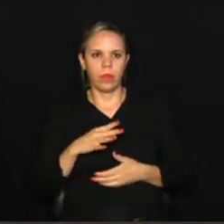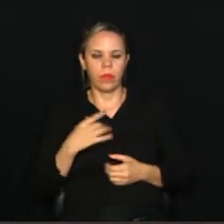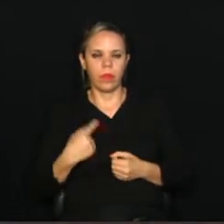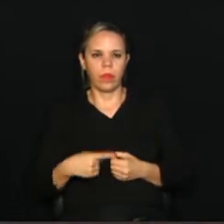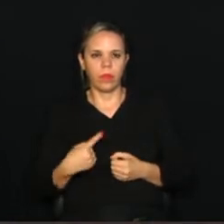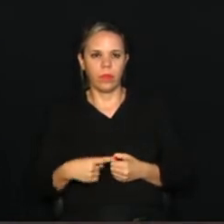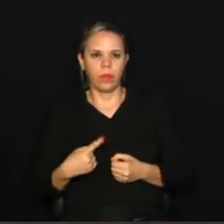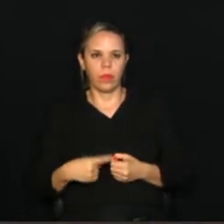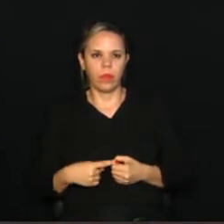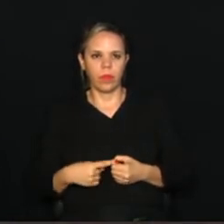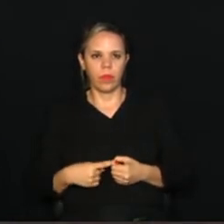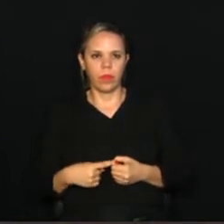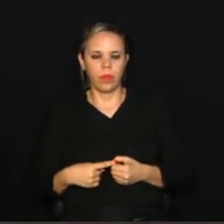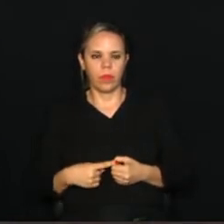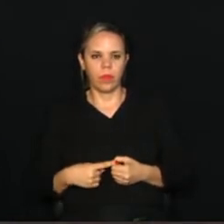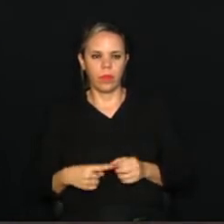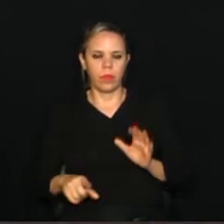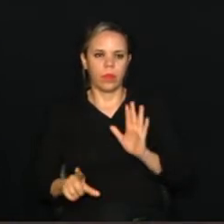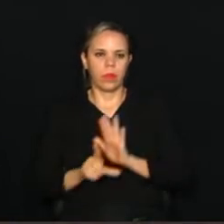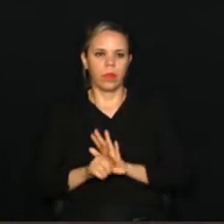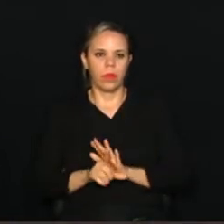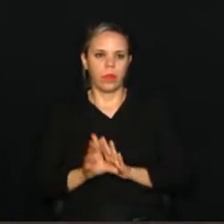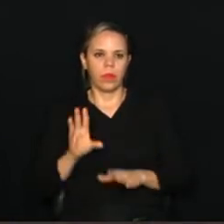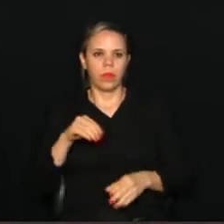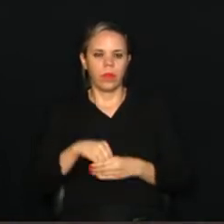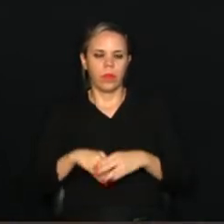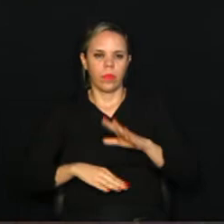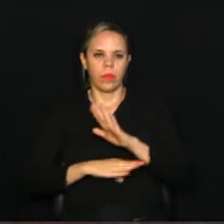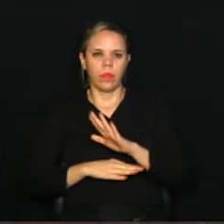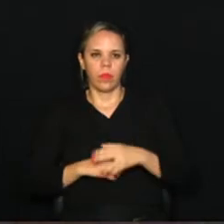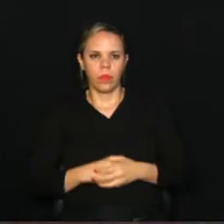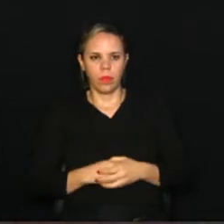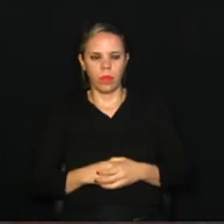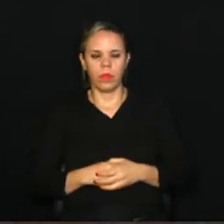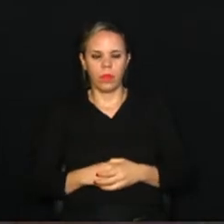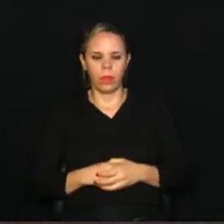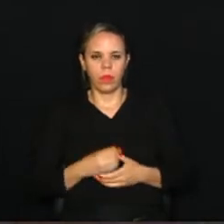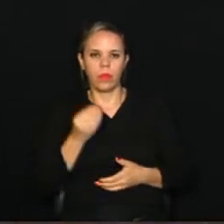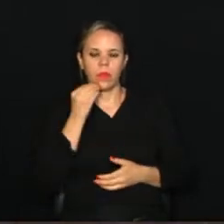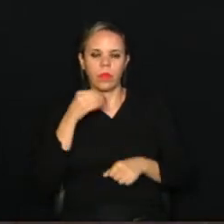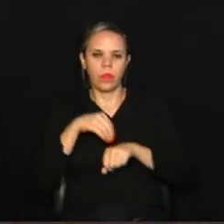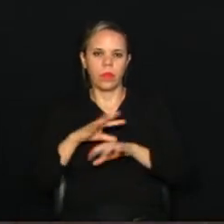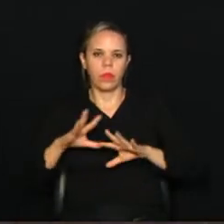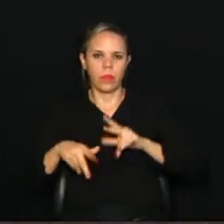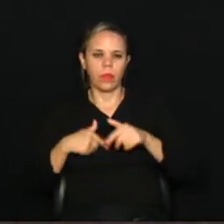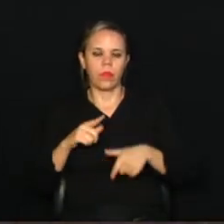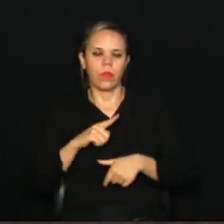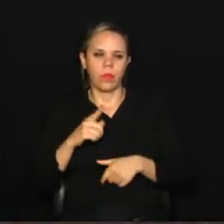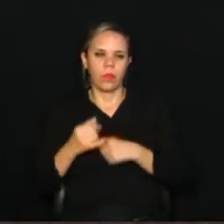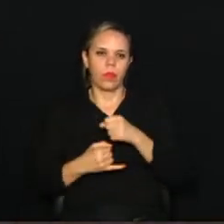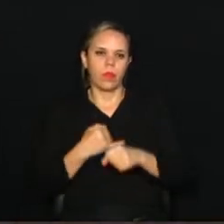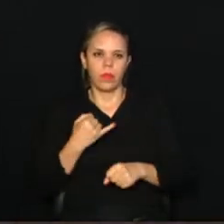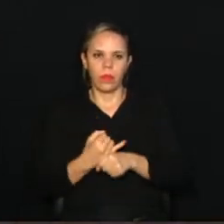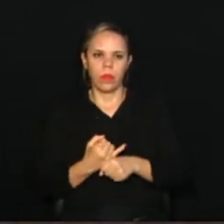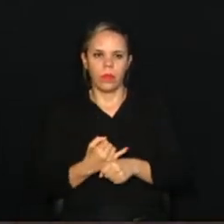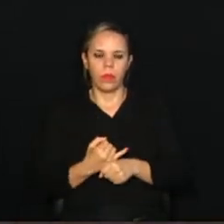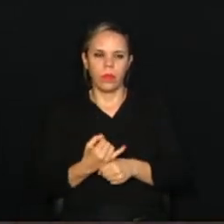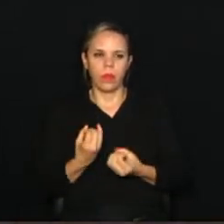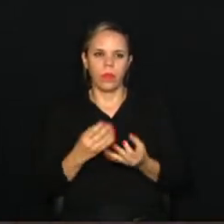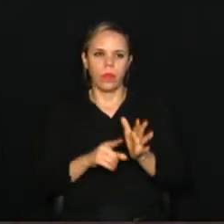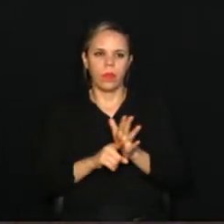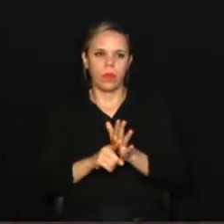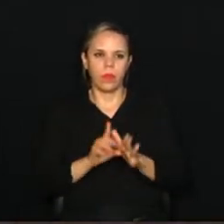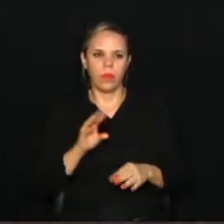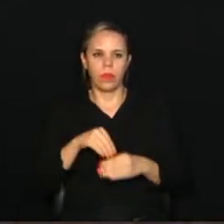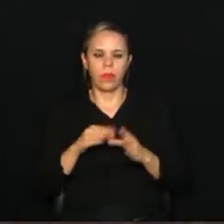munícipe, dando essa legalidade dentro da Câmara e dando oportunidade de todos terem a internet e a informação dentro de